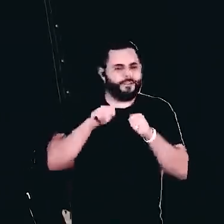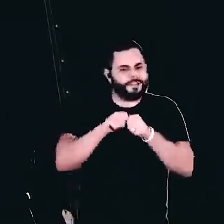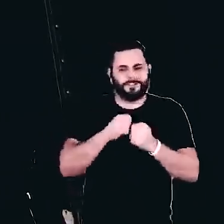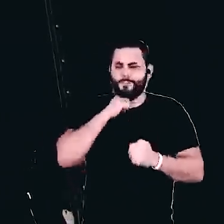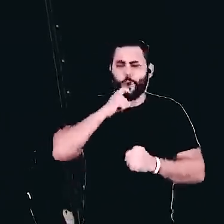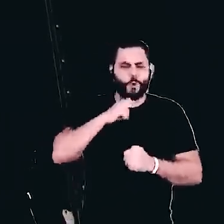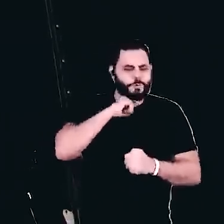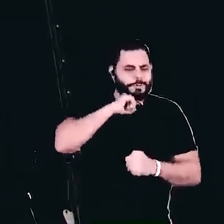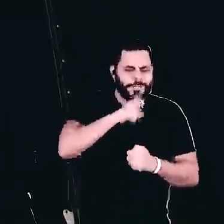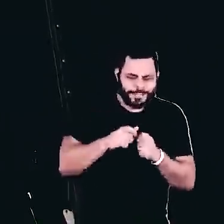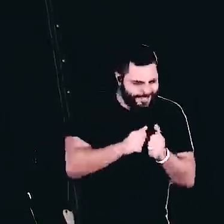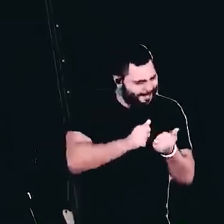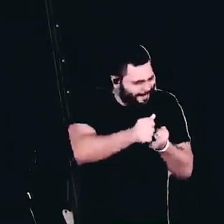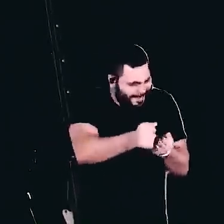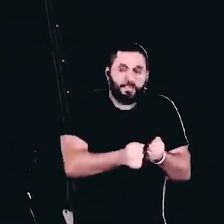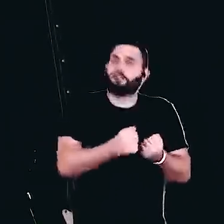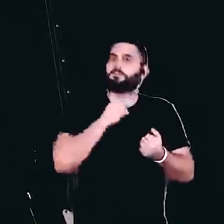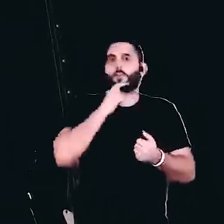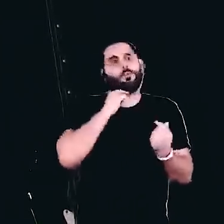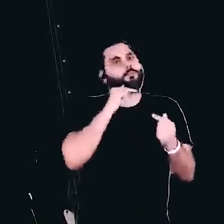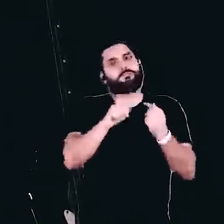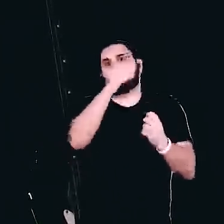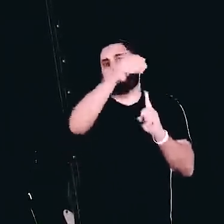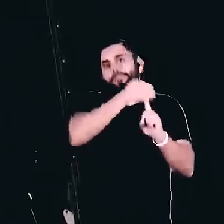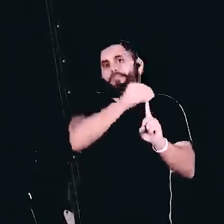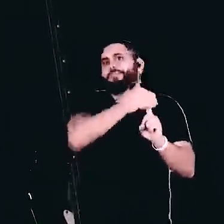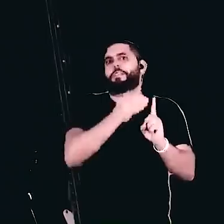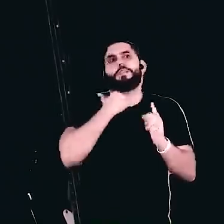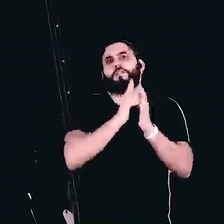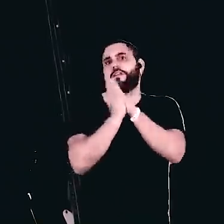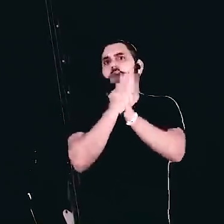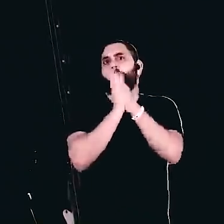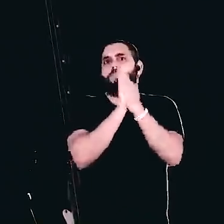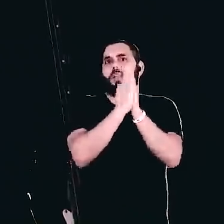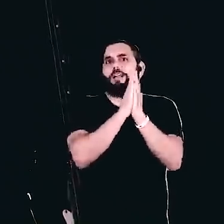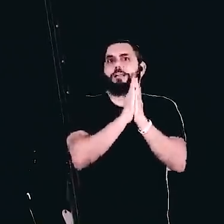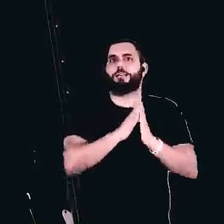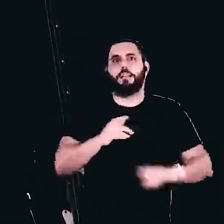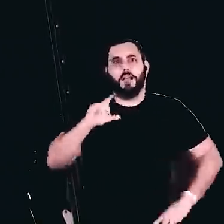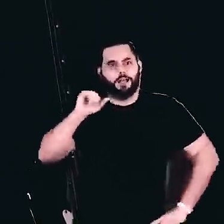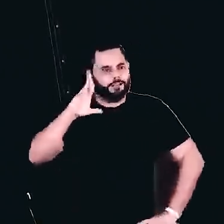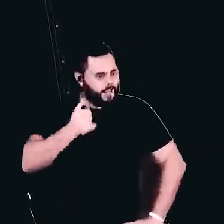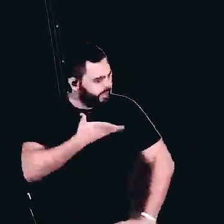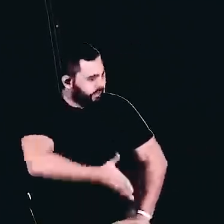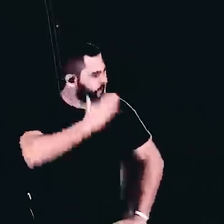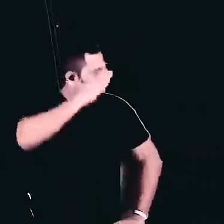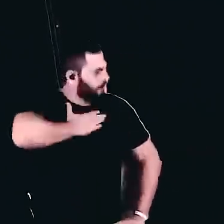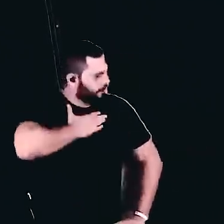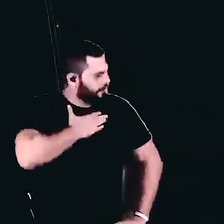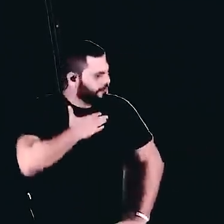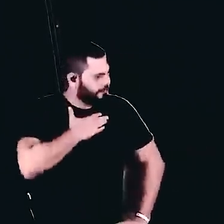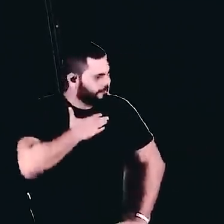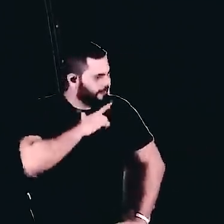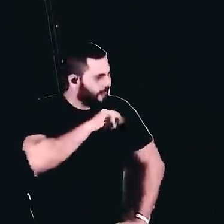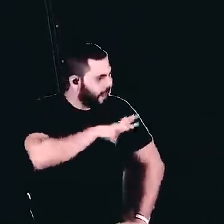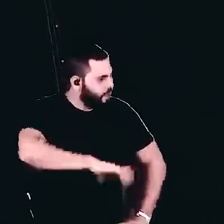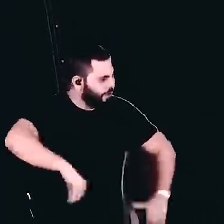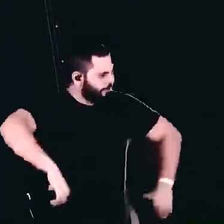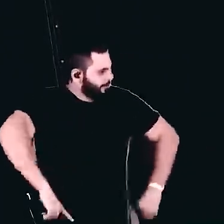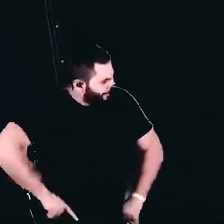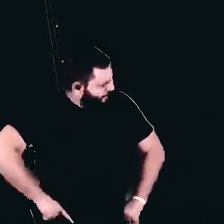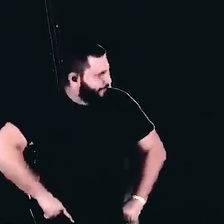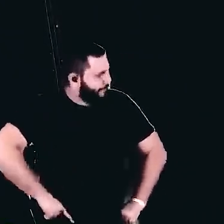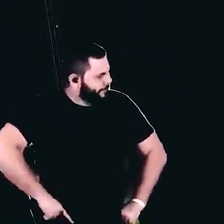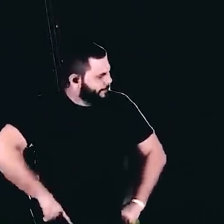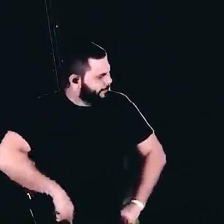dizia, eu não consigo. Claro, porque não era da boneca a roupa. Sara olhou para Laura e fez, Laura! Botou a mão assim na cintura e eu só